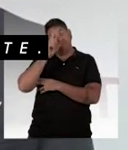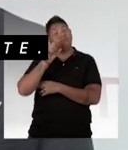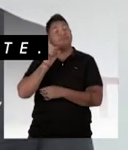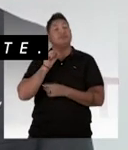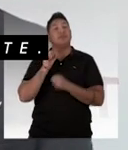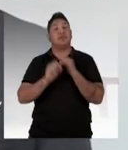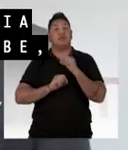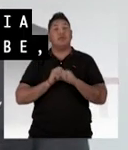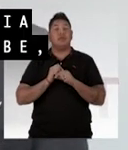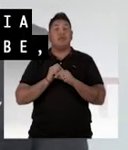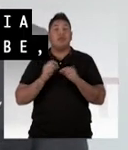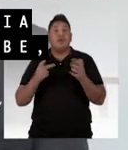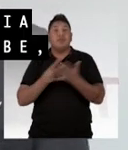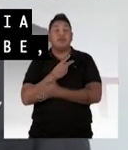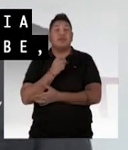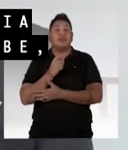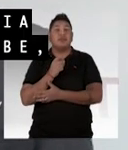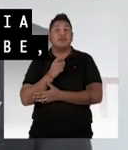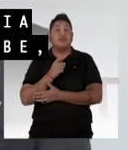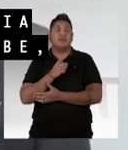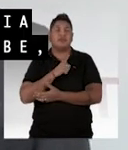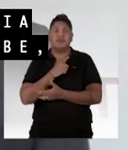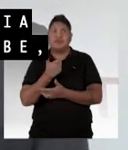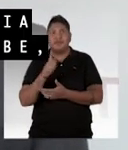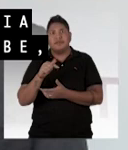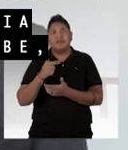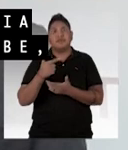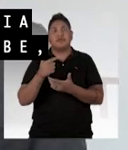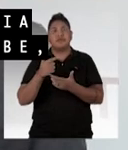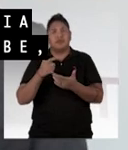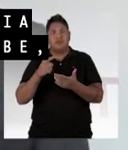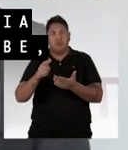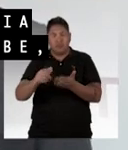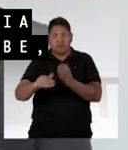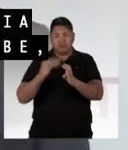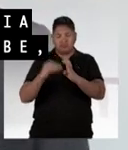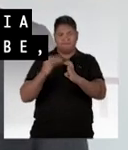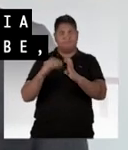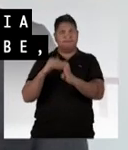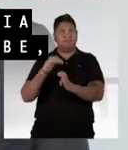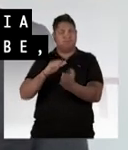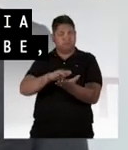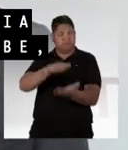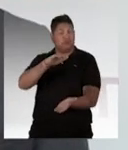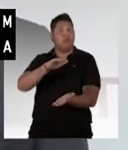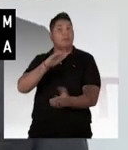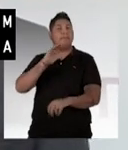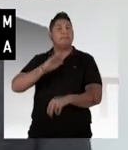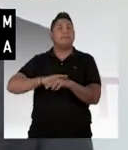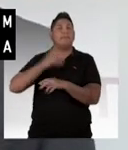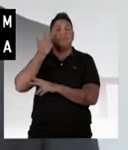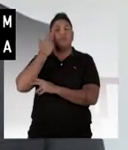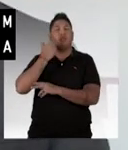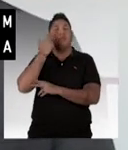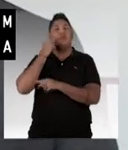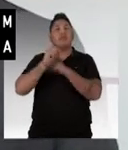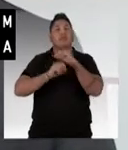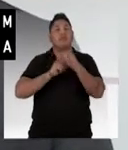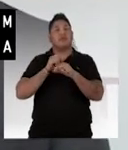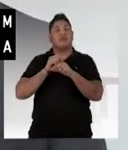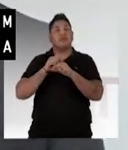diariamente e, em termos de matéria que a gente mais recebe, a matéria mais